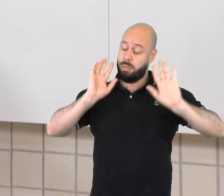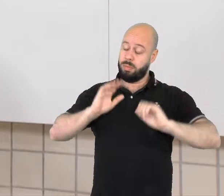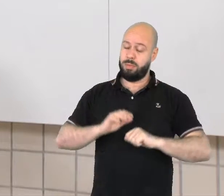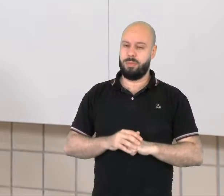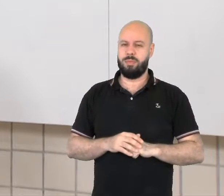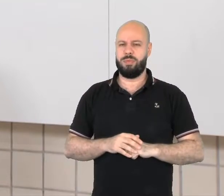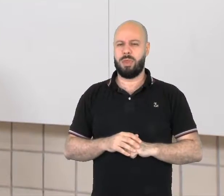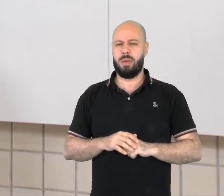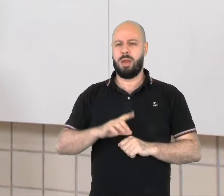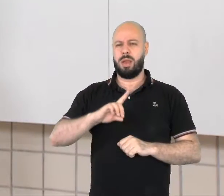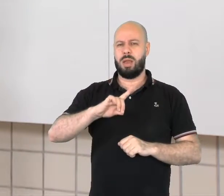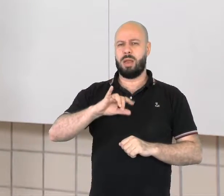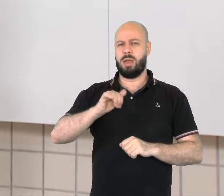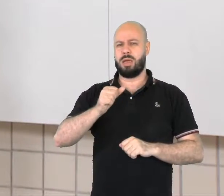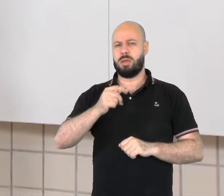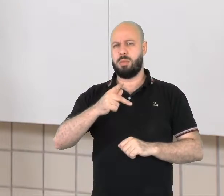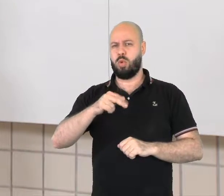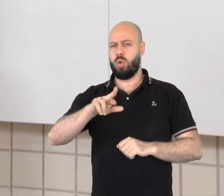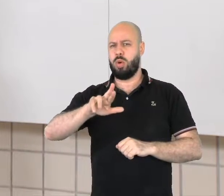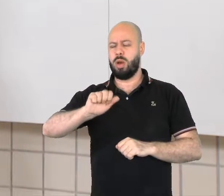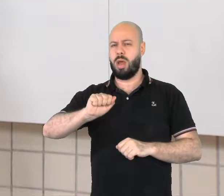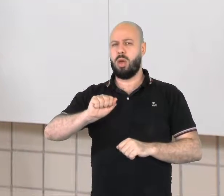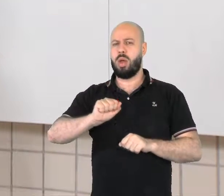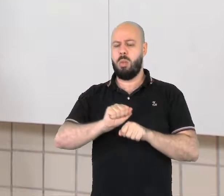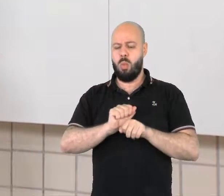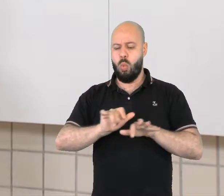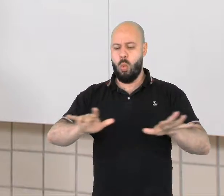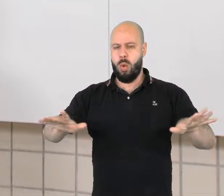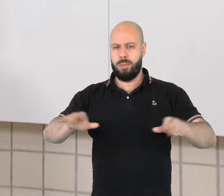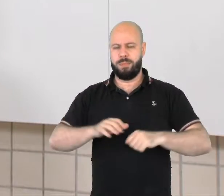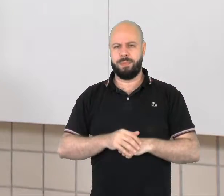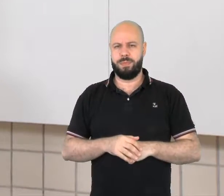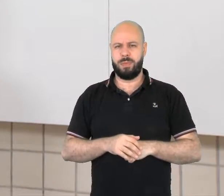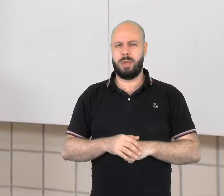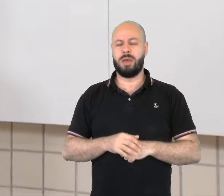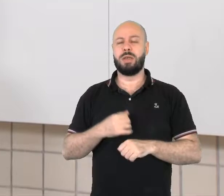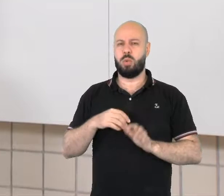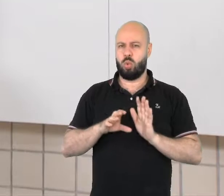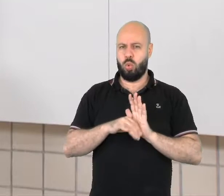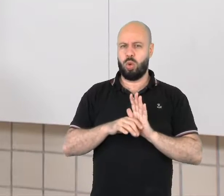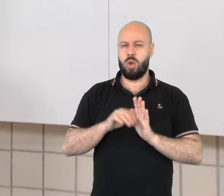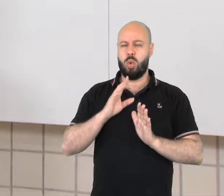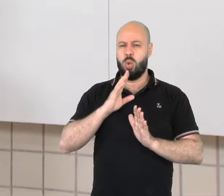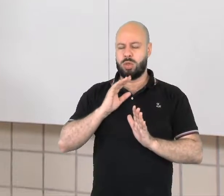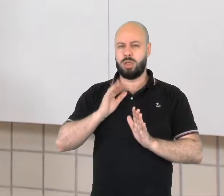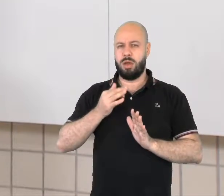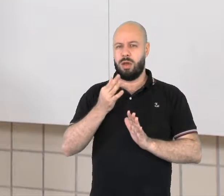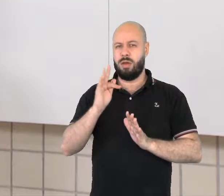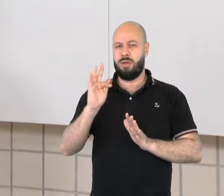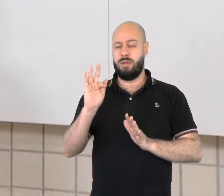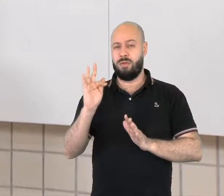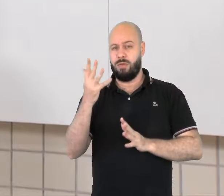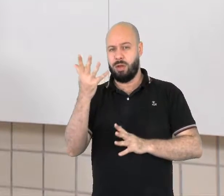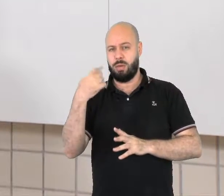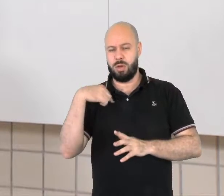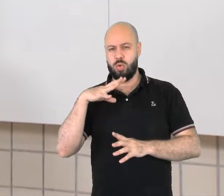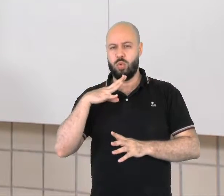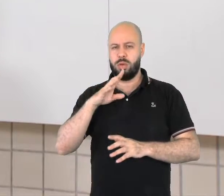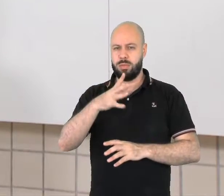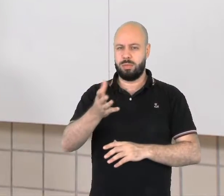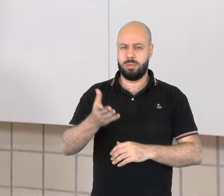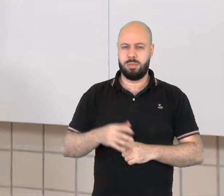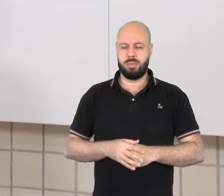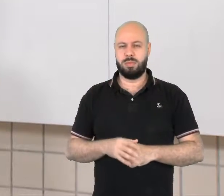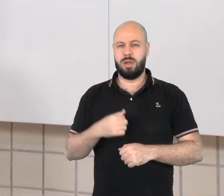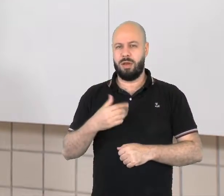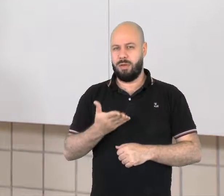Mas diáspora, vocês já conhecem esse nome, né? Esse conceito, esse fenômeno, tá? Então, vamos